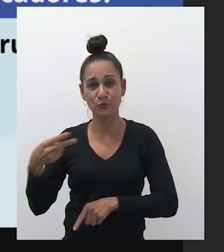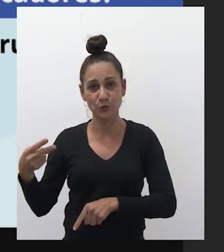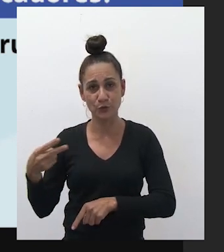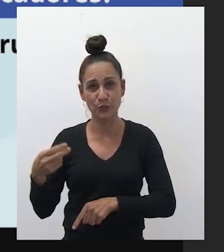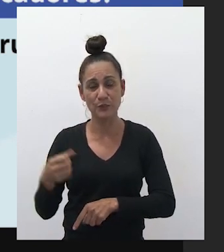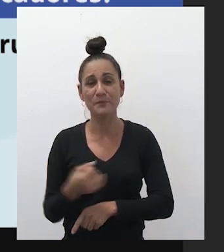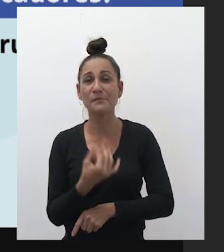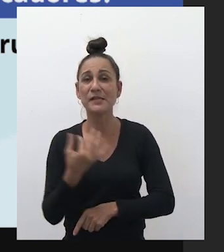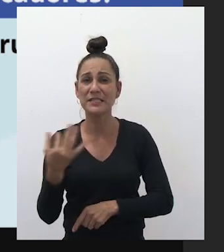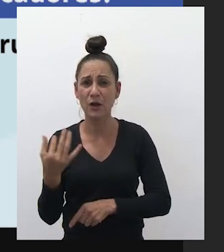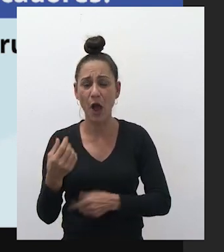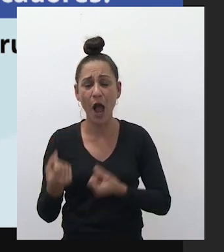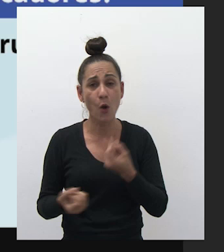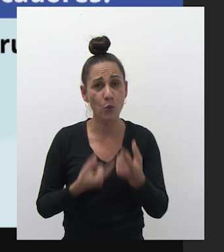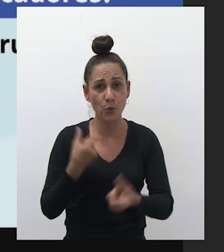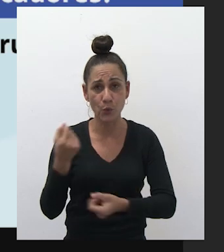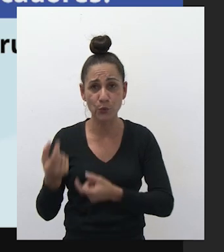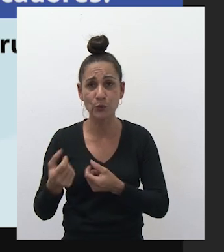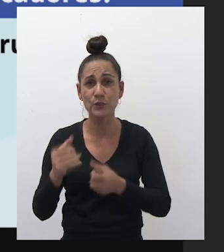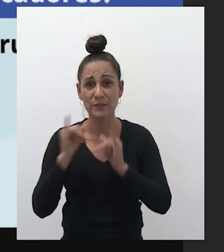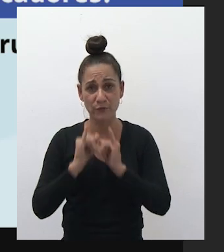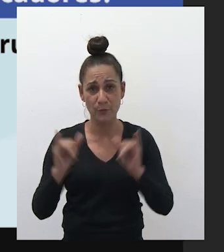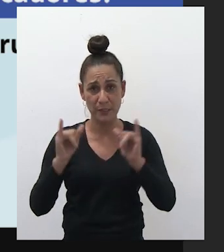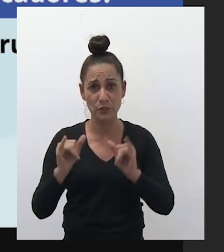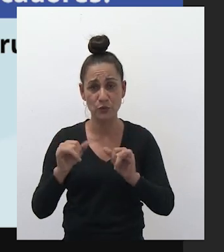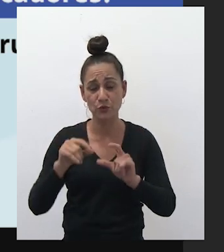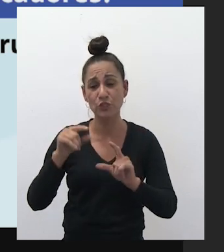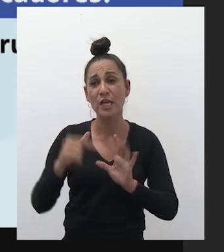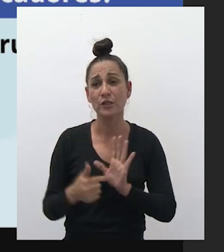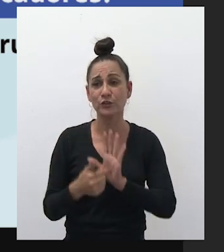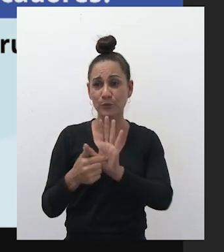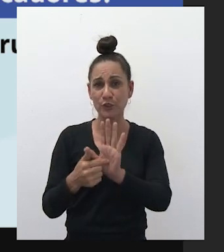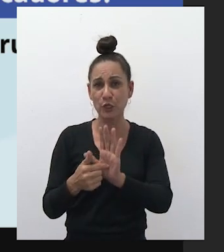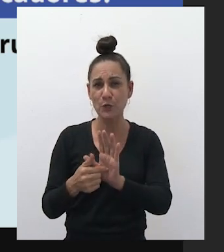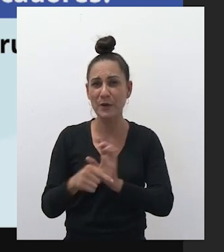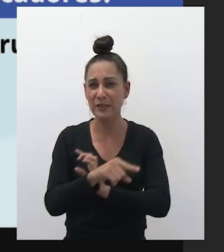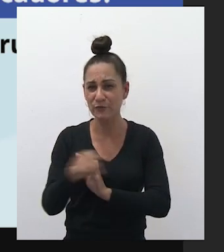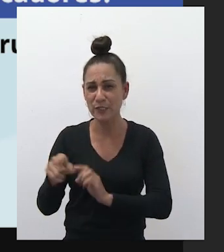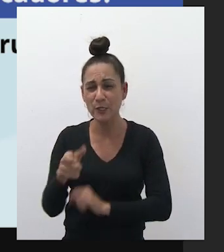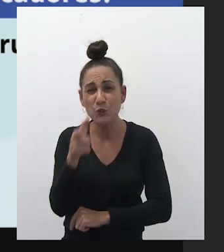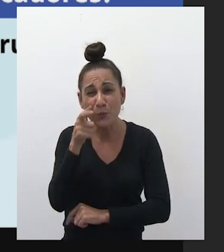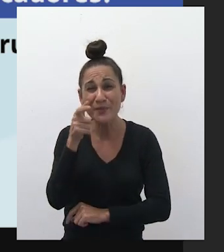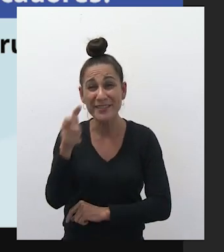eu estou passando esses dados, pessoal, para mostrar, assim, chamar a atenção o